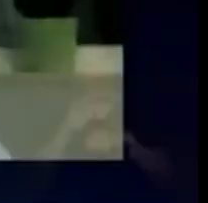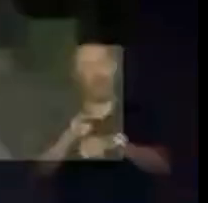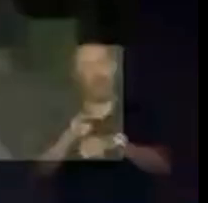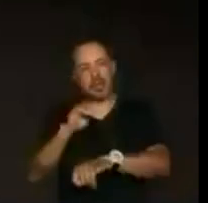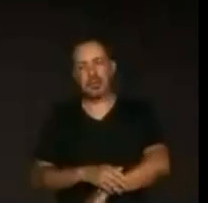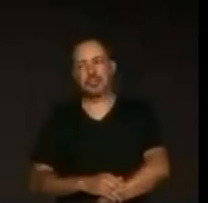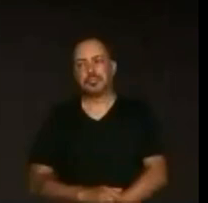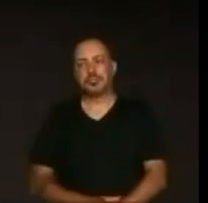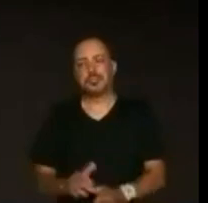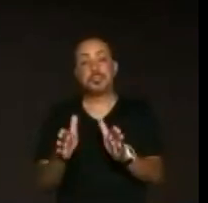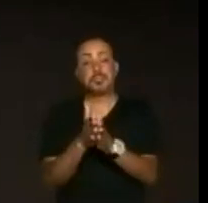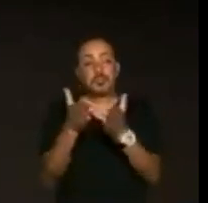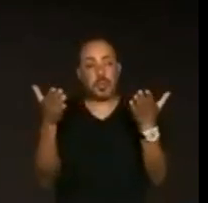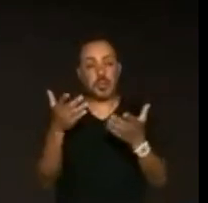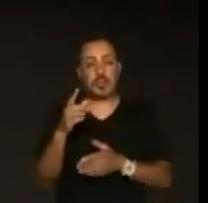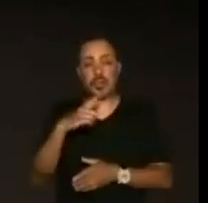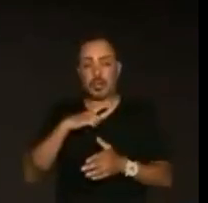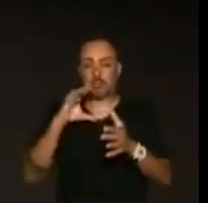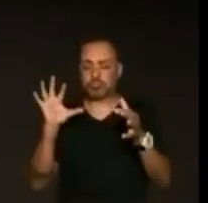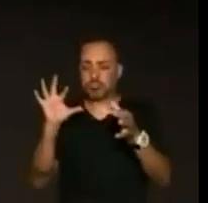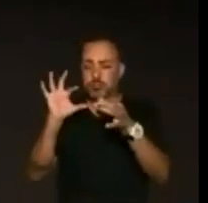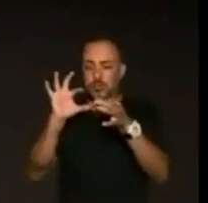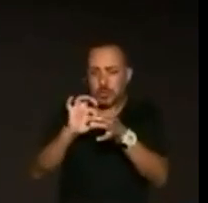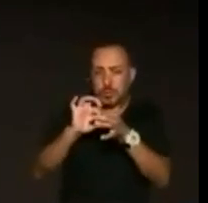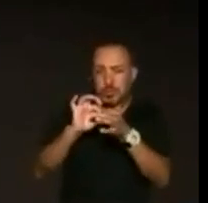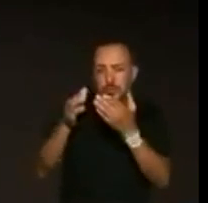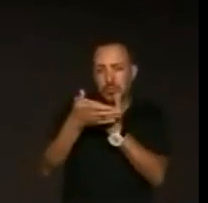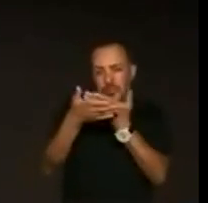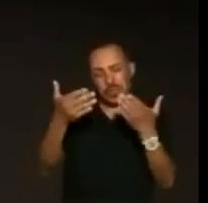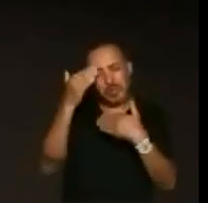Maravilha. Bom, então, ter essa conexão com vocês aí, como